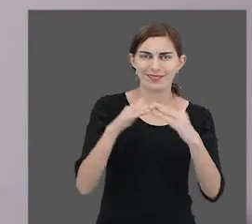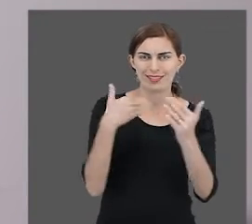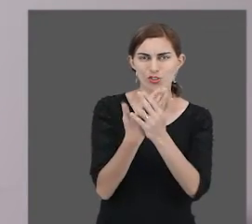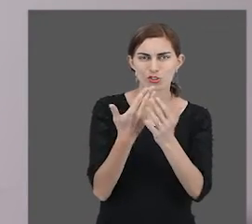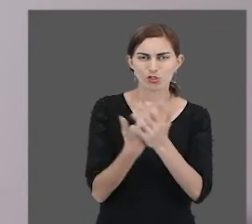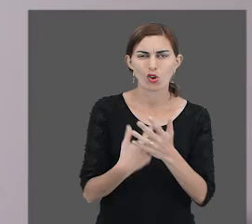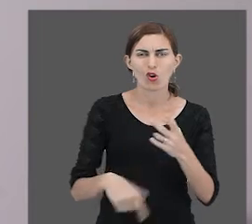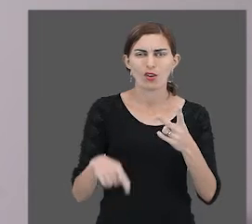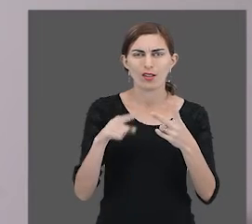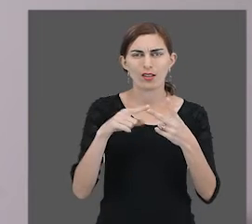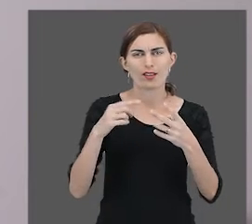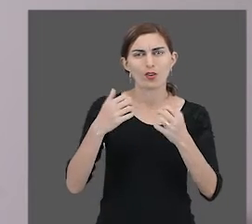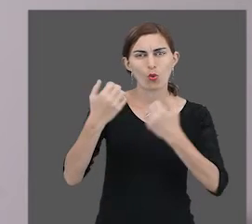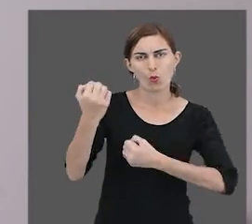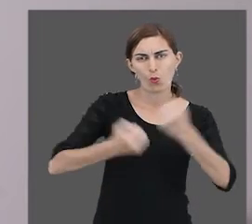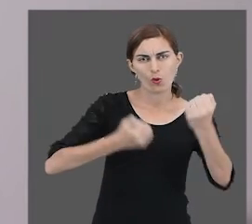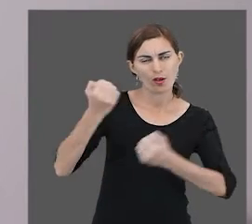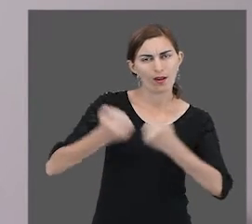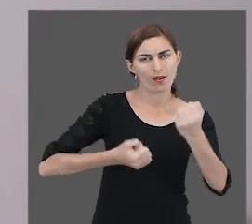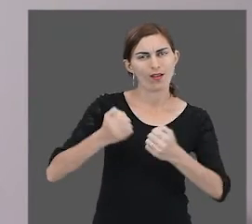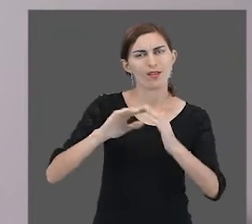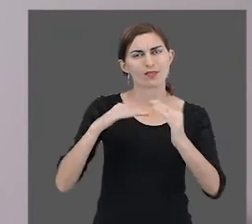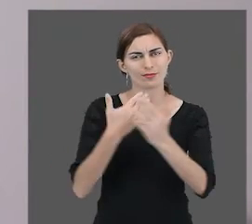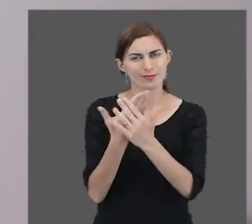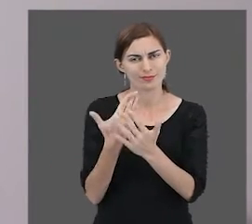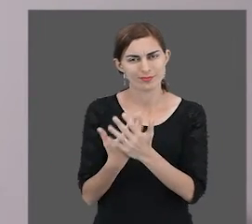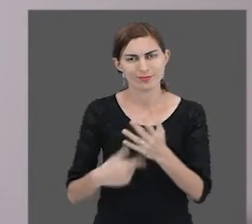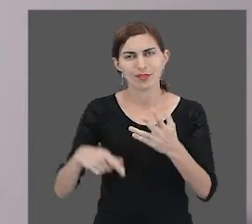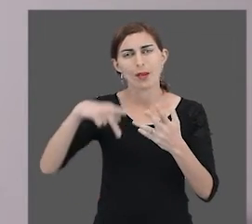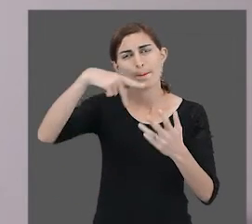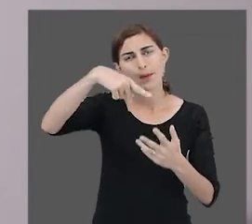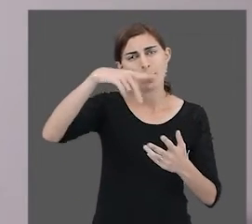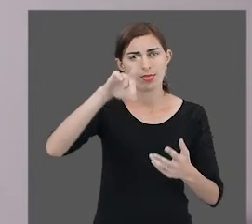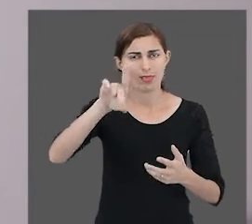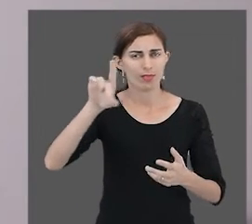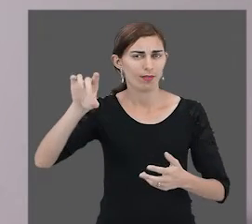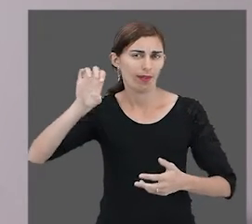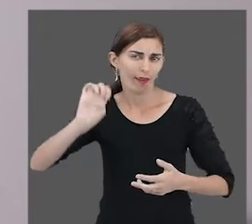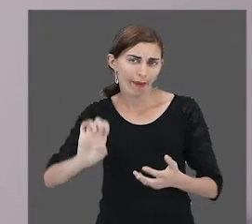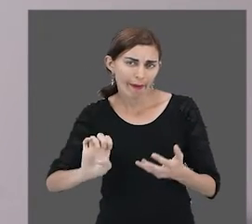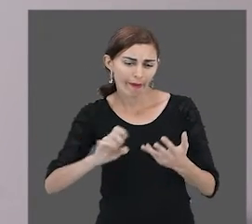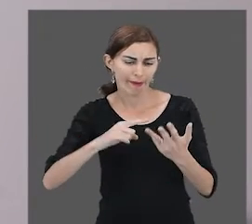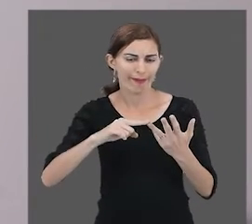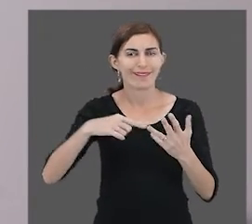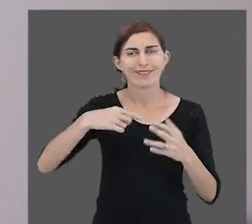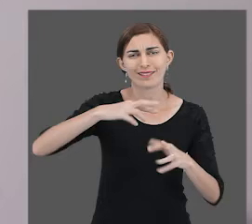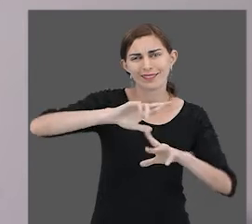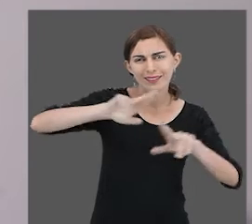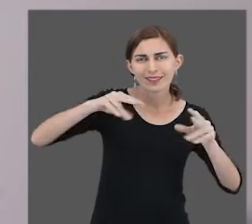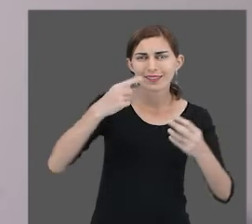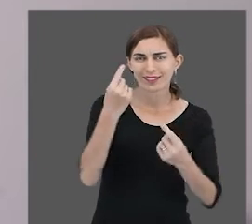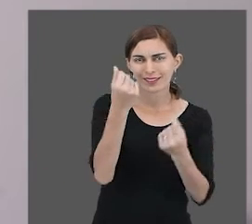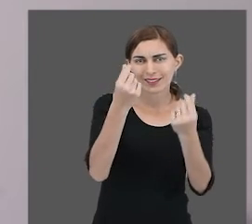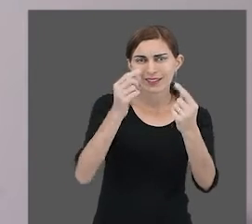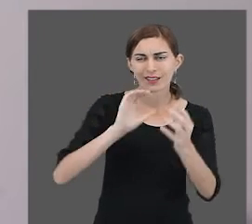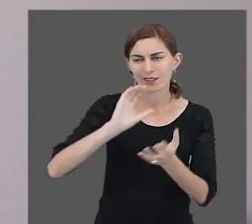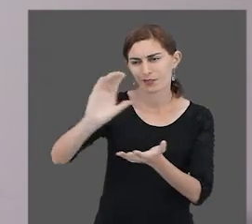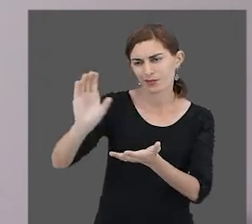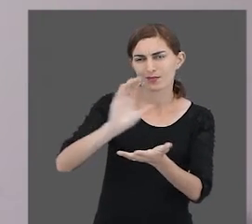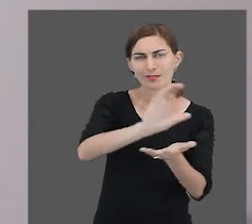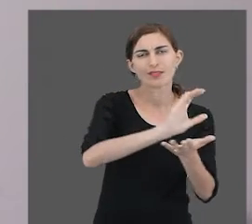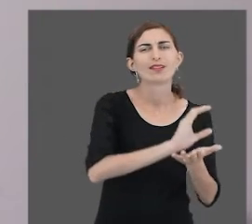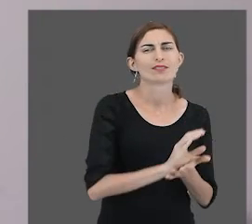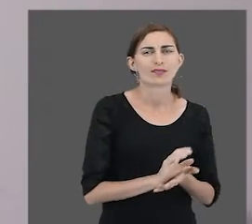o programa de transporte escolar, o PDDE, então são todos repasses, transferências